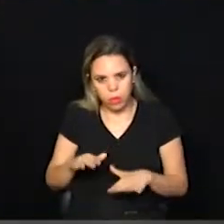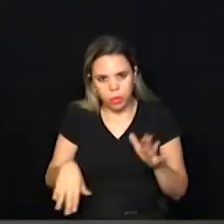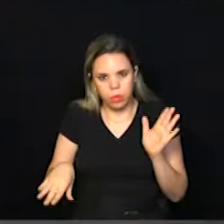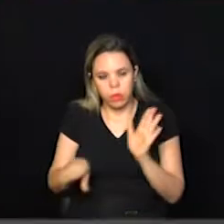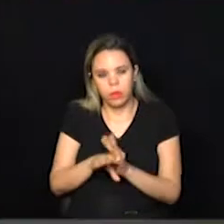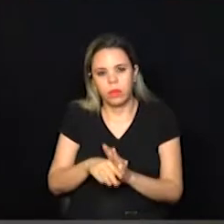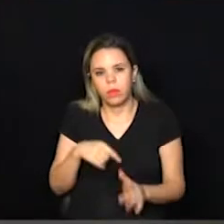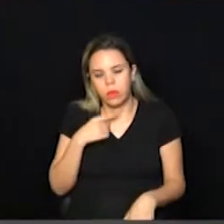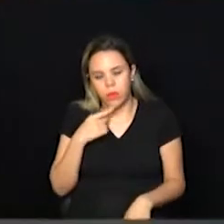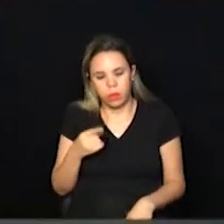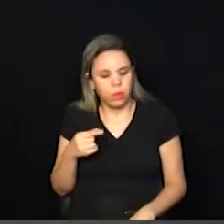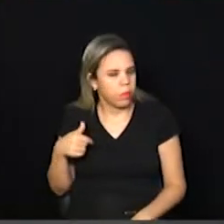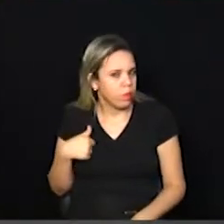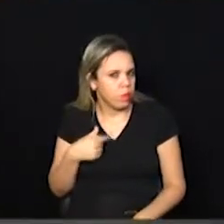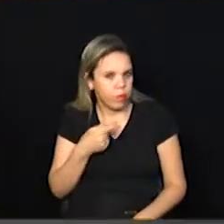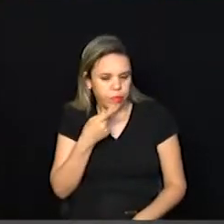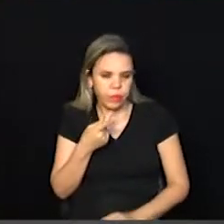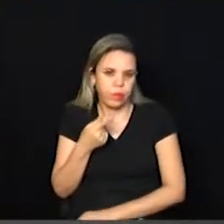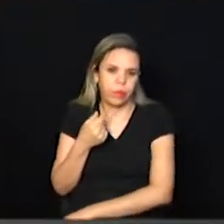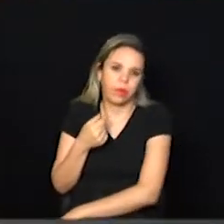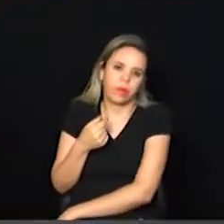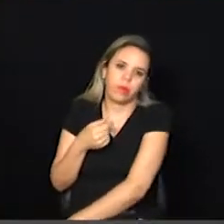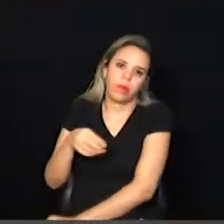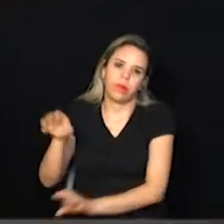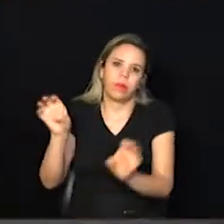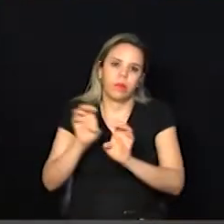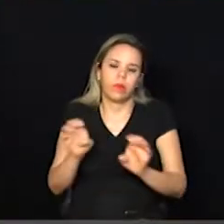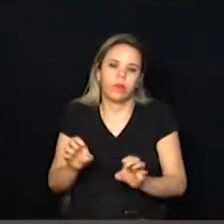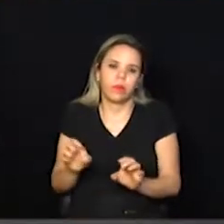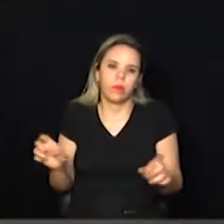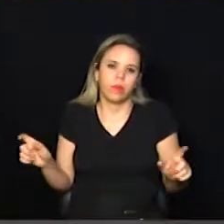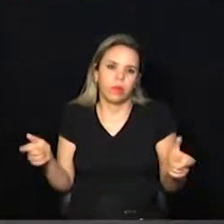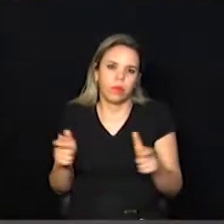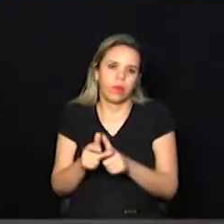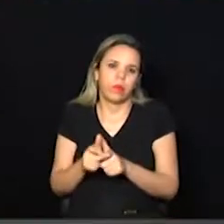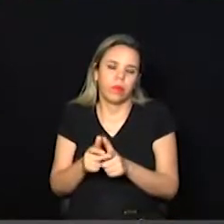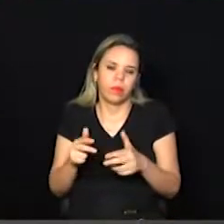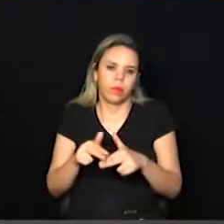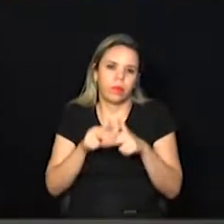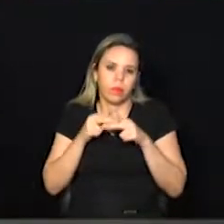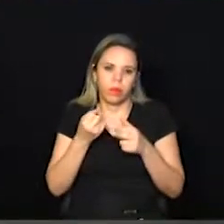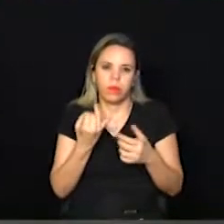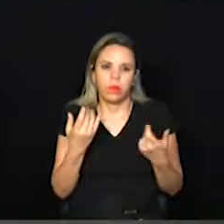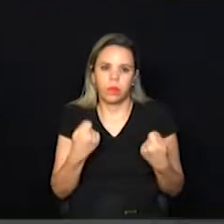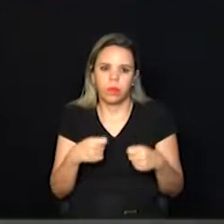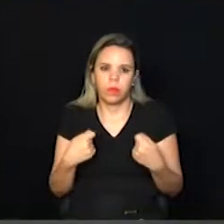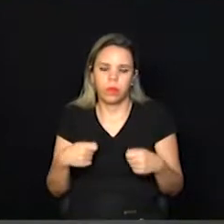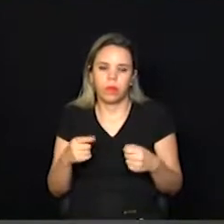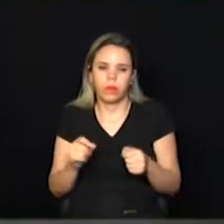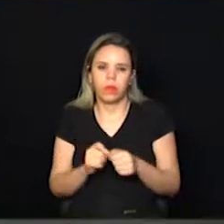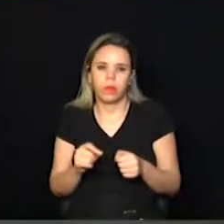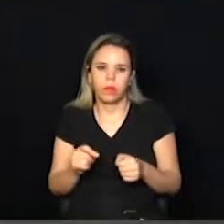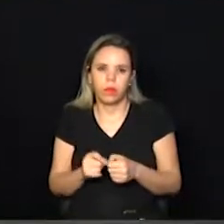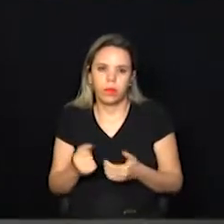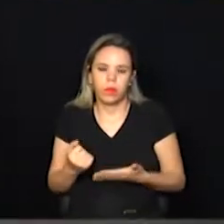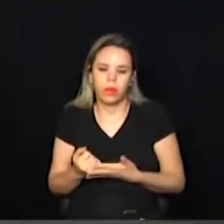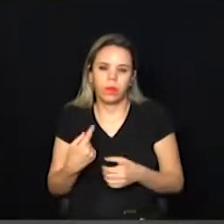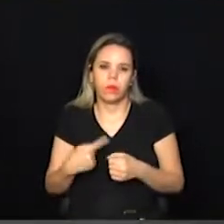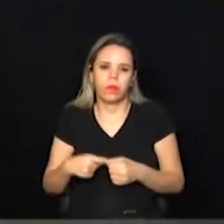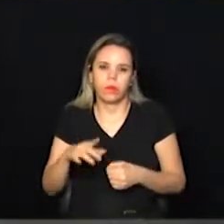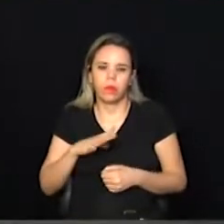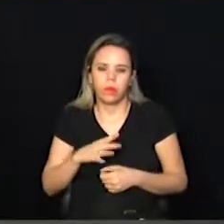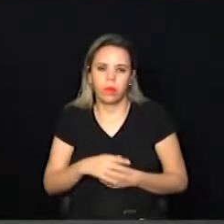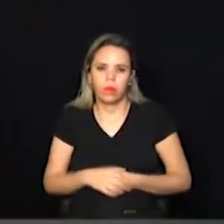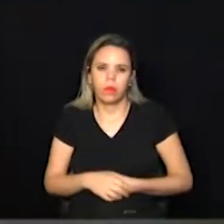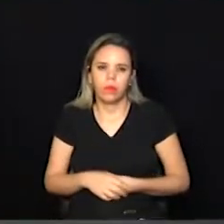a gente é que a estrutura ainda é muito tímida diante da demanda e da necessidade que o município